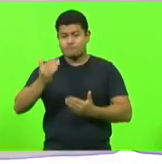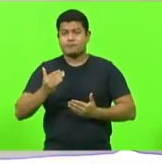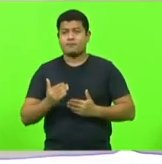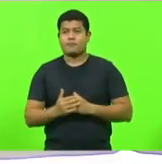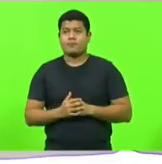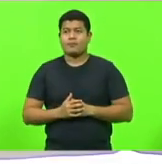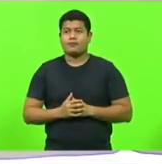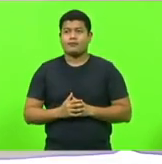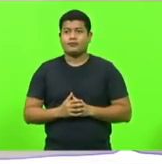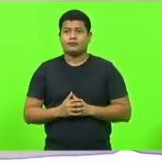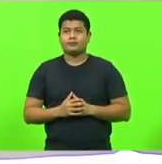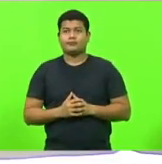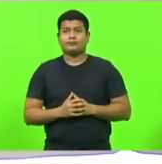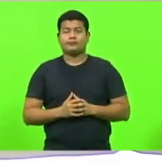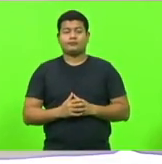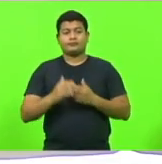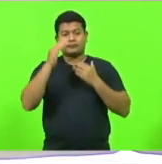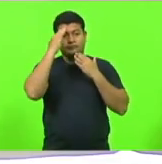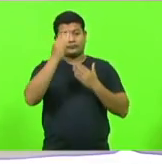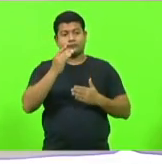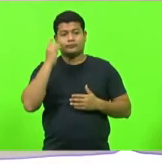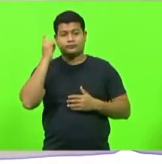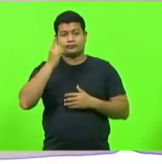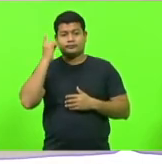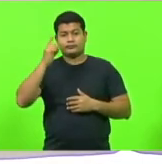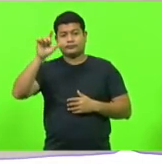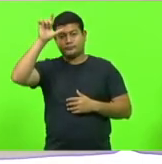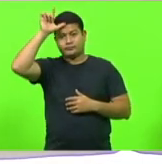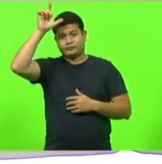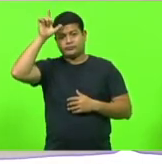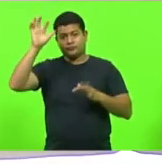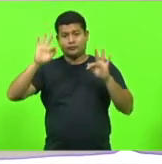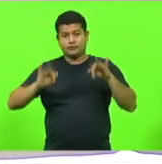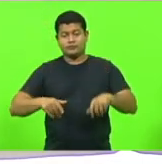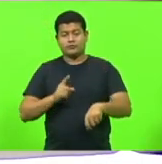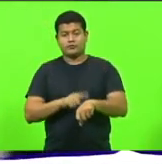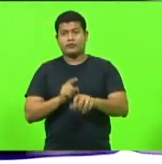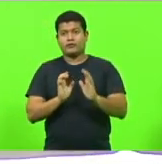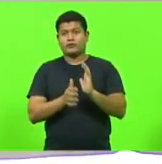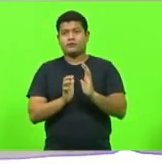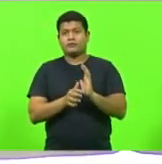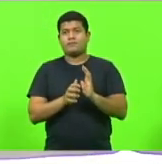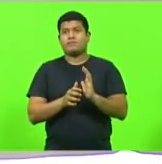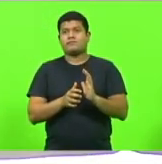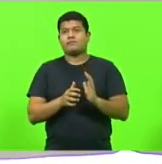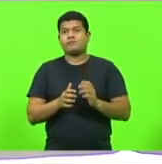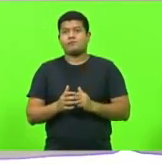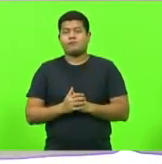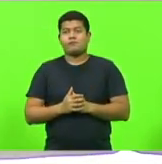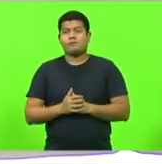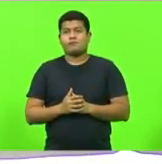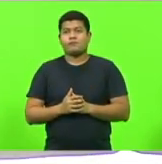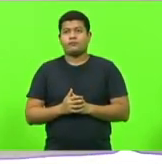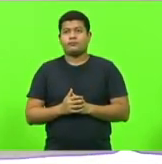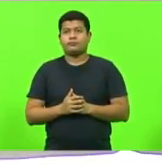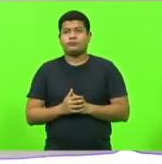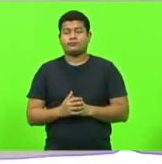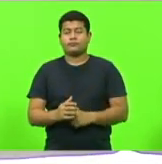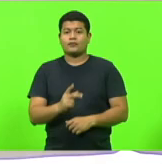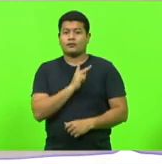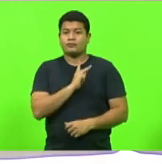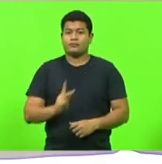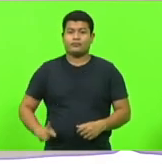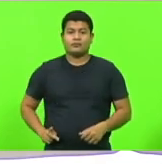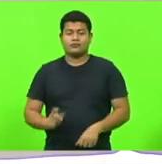Obrigado, deputado Lima. Finalizando o horário destinado aos partidos políticos, essa